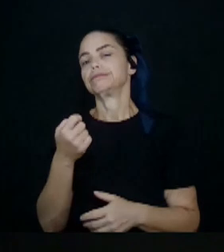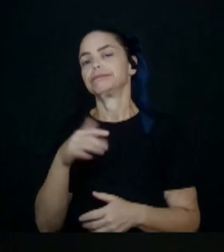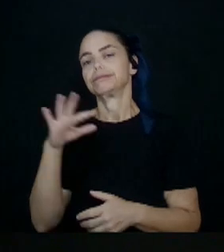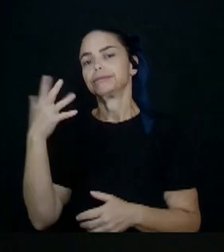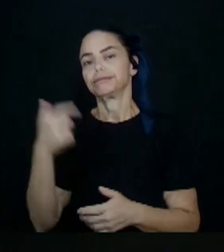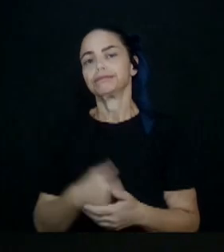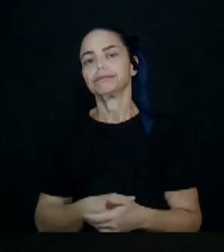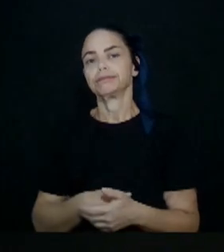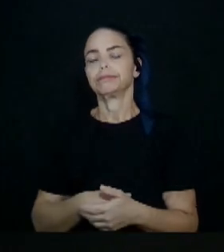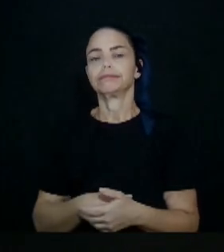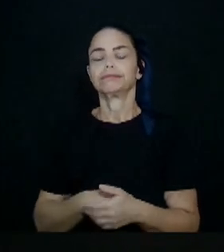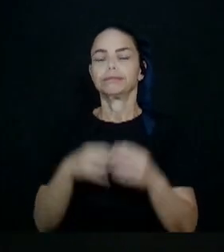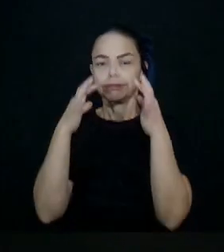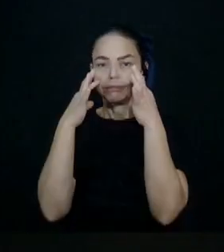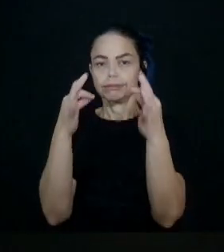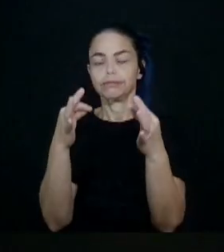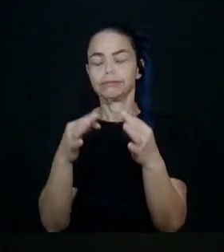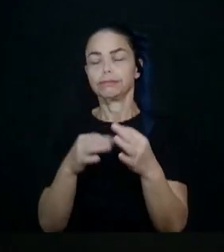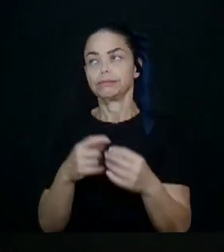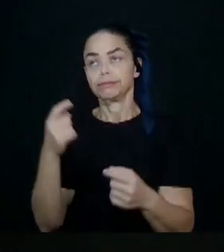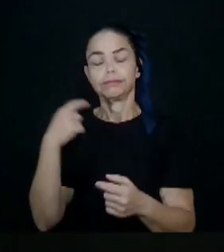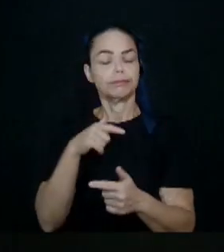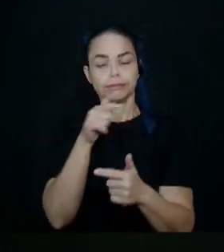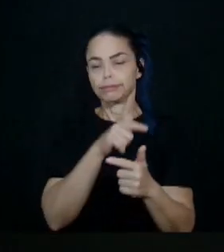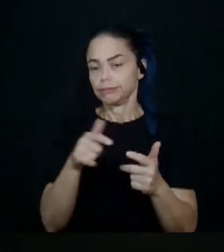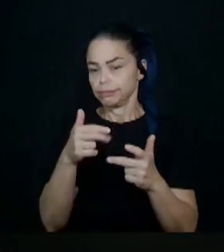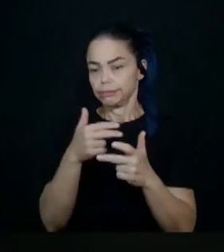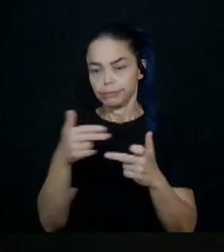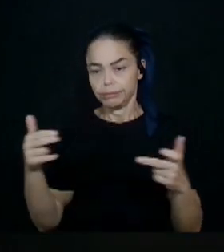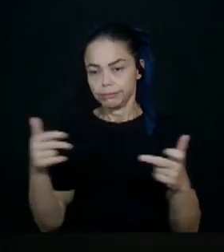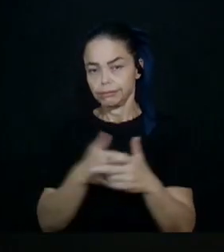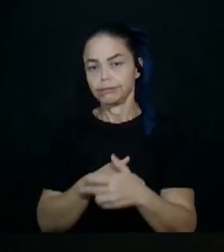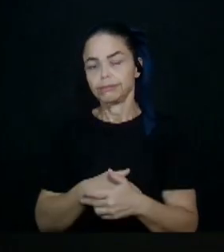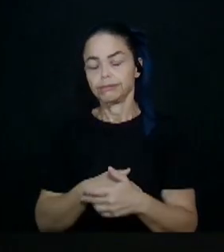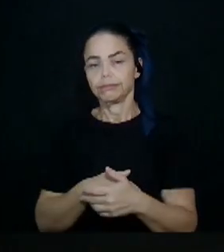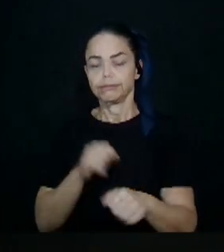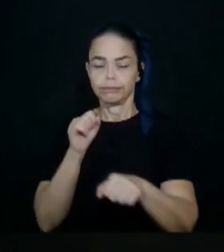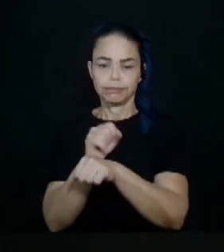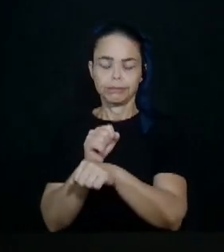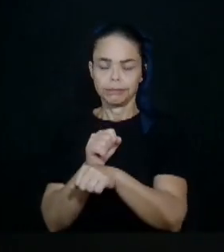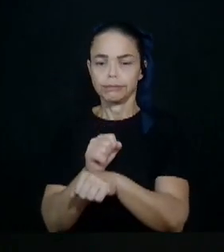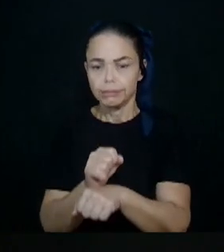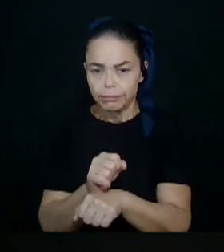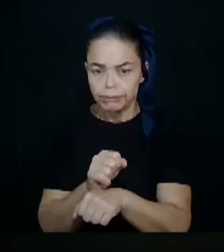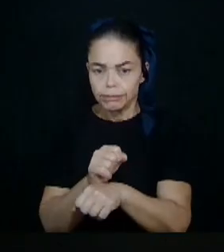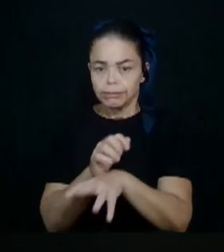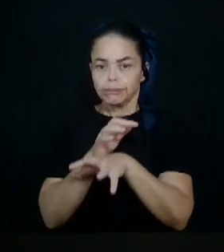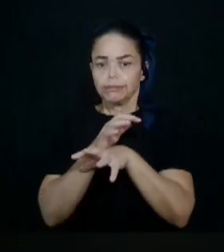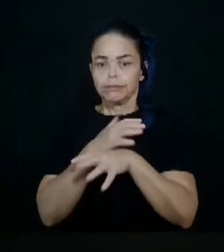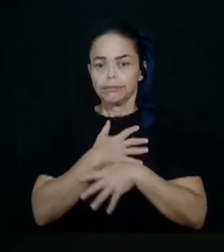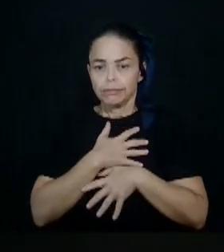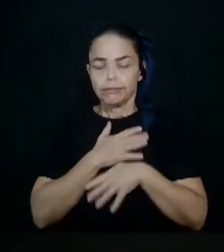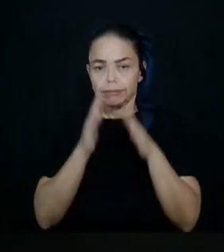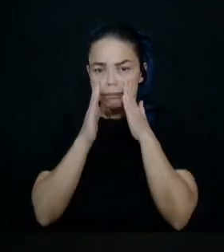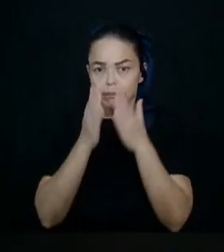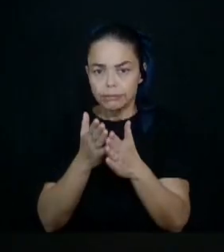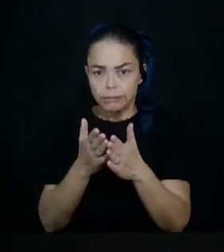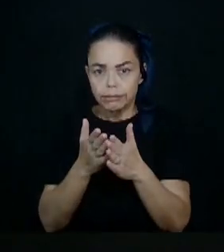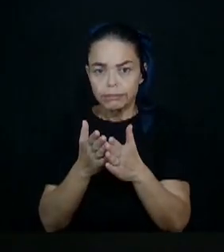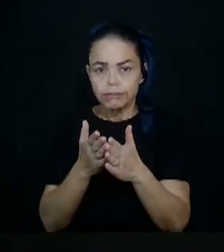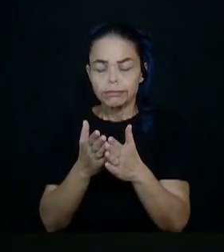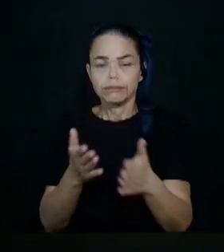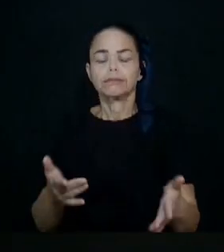está com atenção em outras situações. E quando você para o carro, você não respira, você divide a sua atenção com